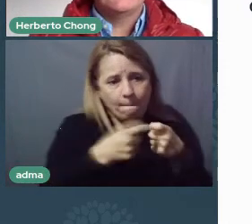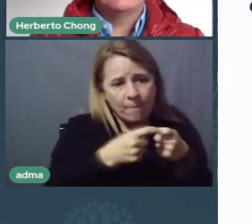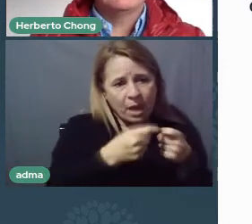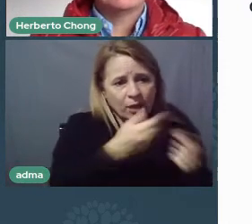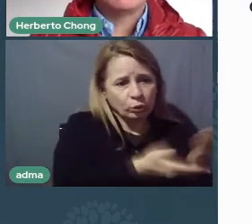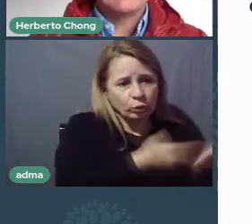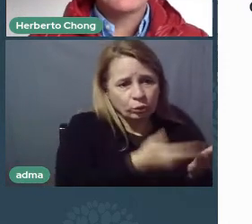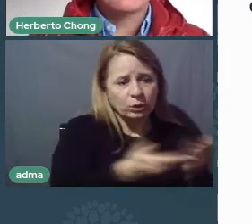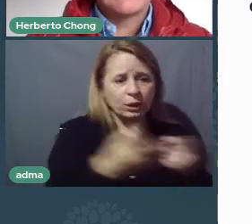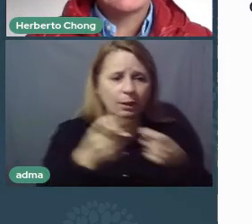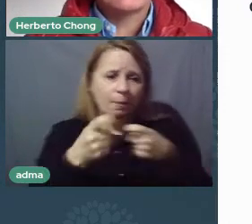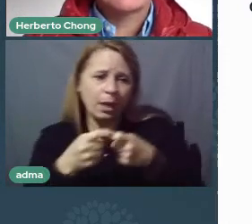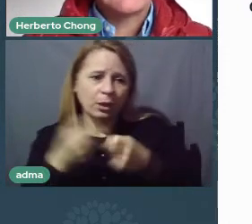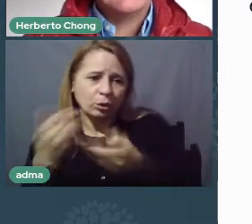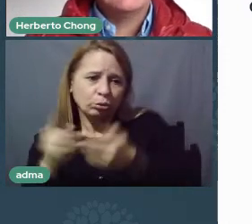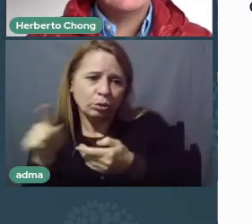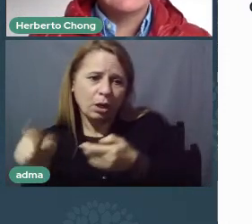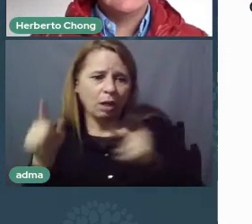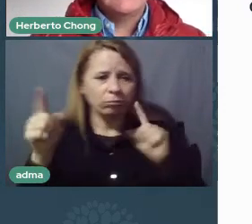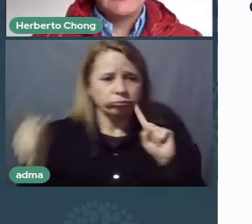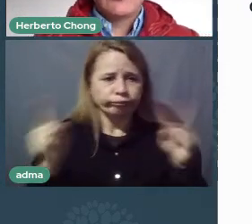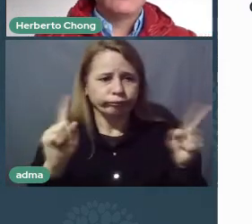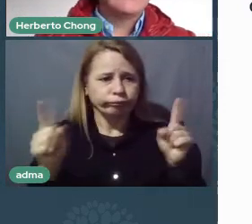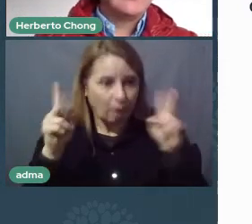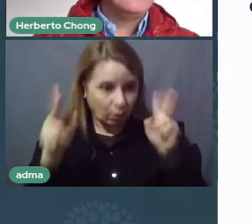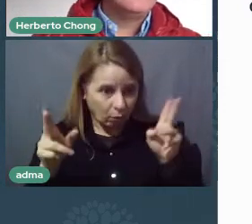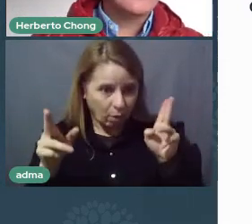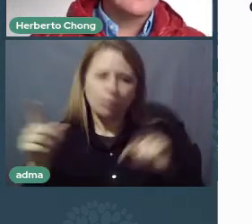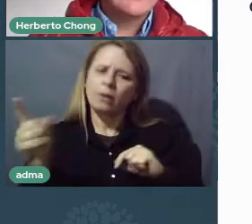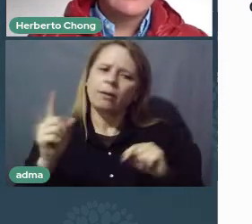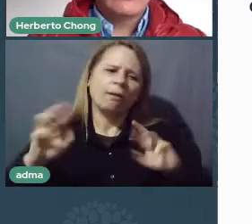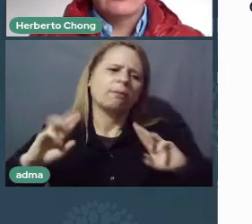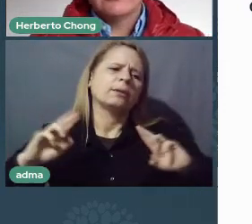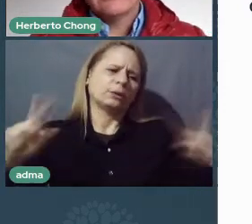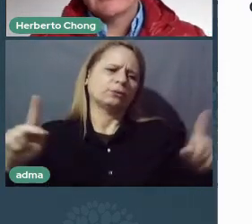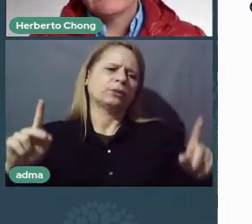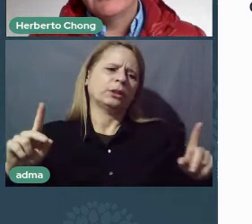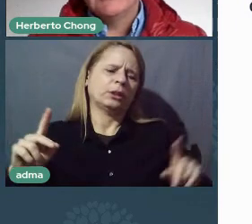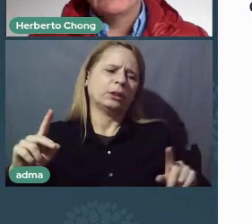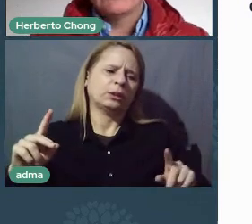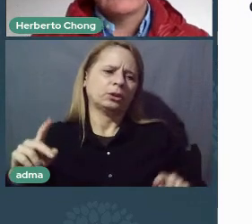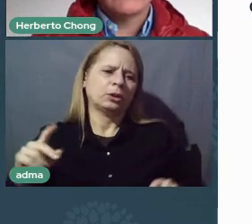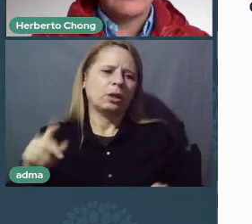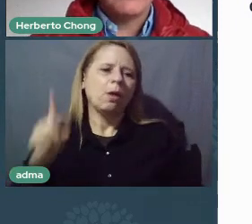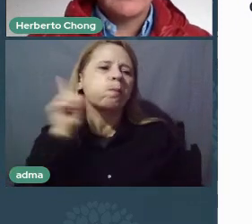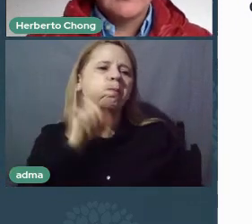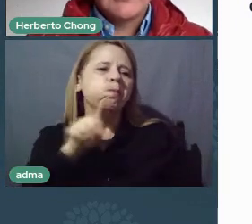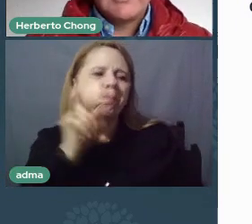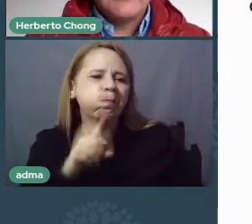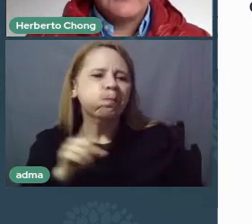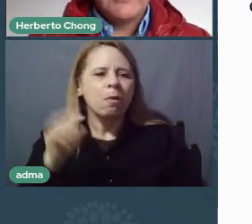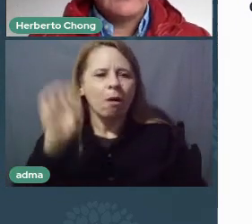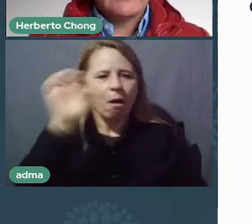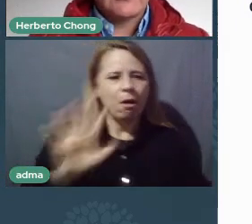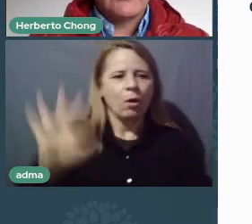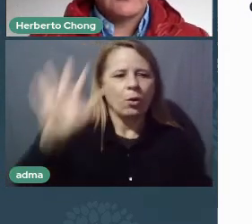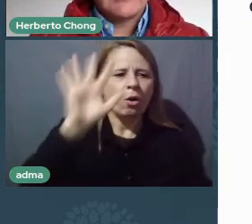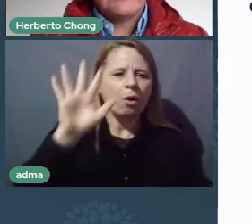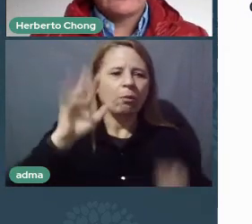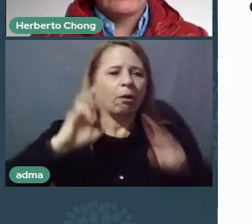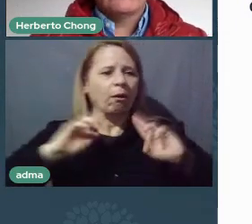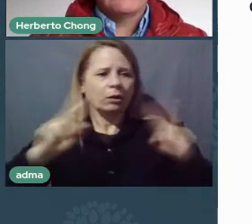é atendido o asmático lá na Austrália, né? Ou na África, ou nos Estados Unidos, ou na Europa. Há